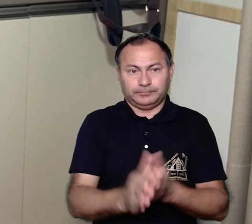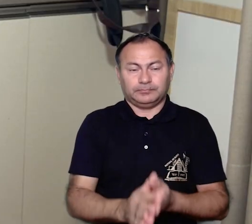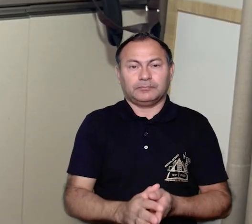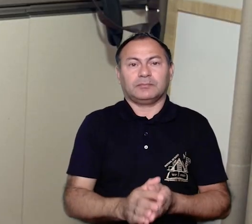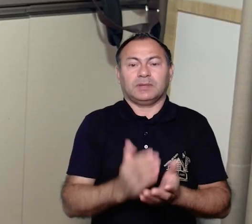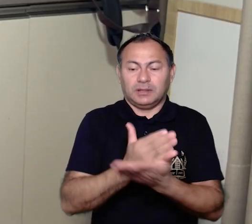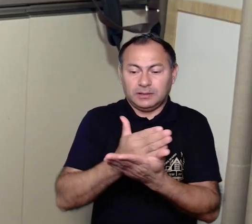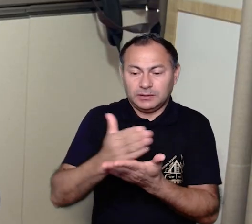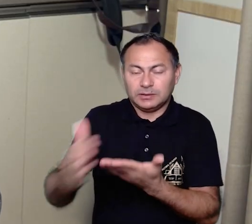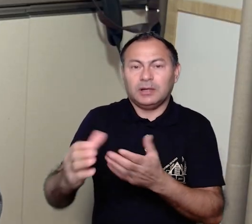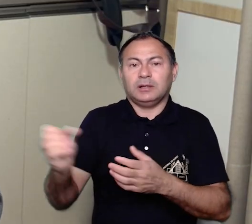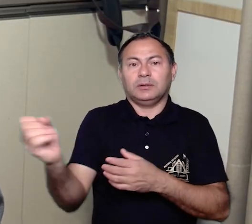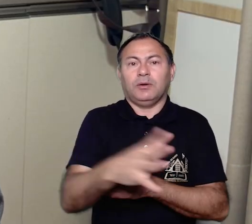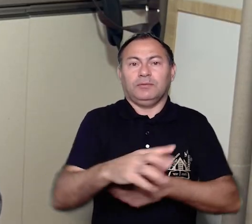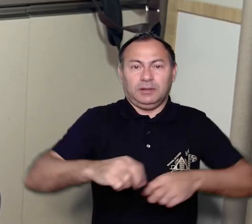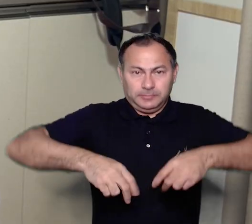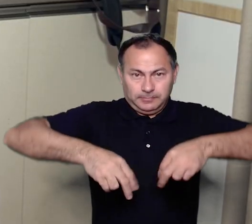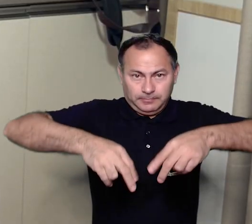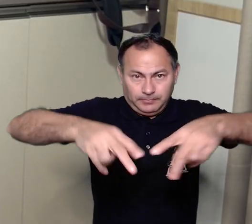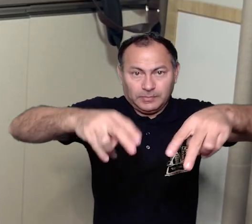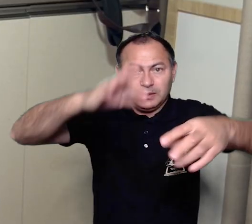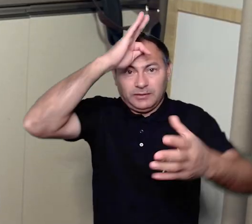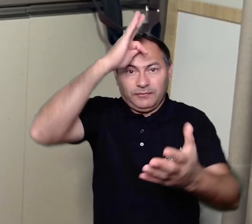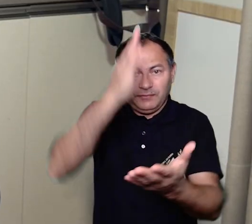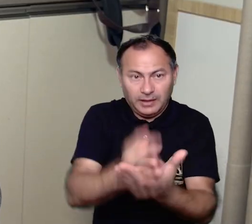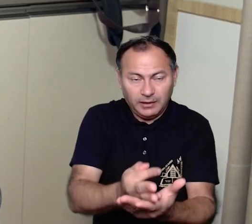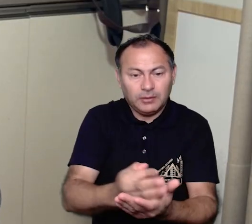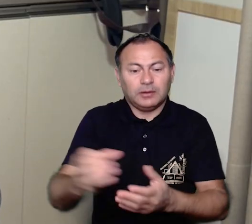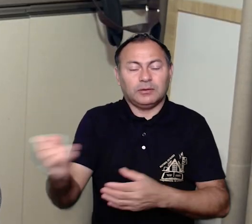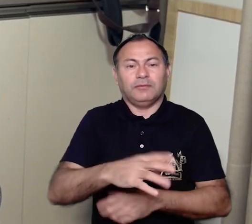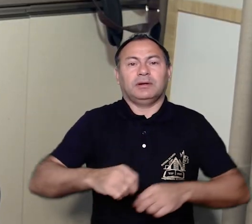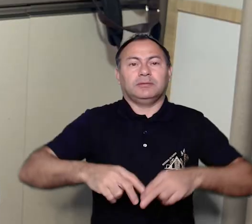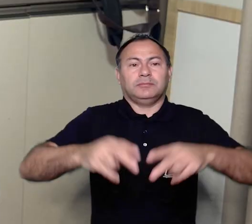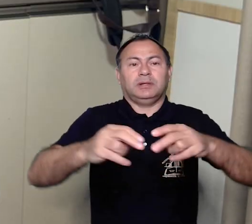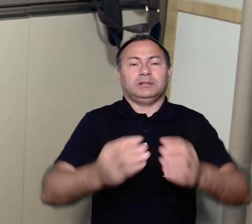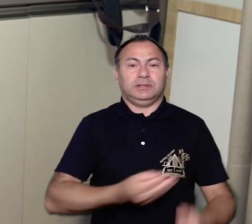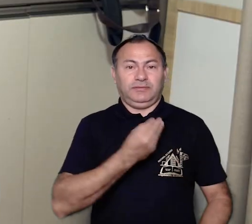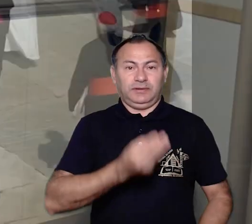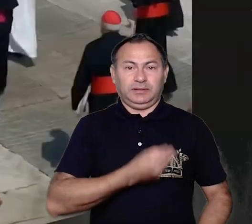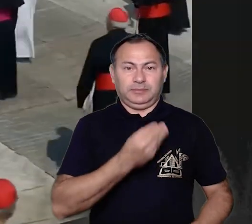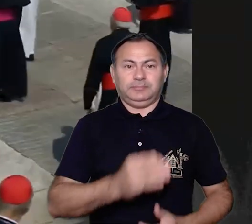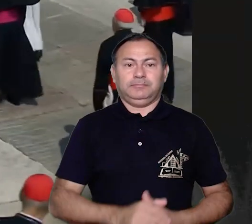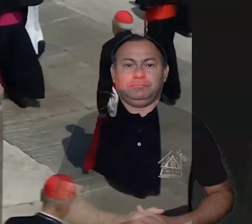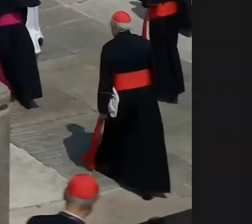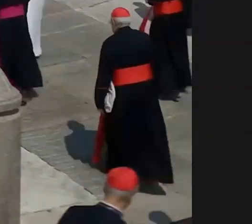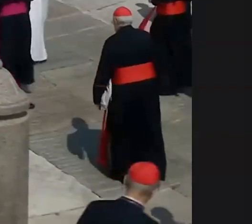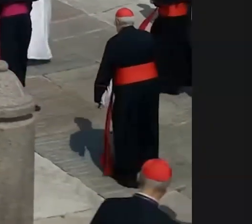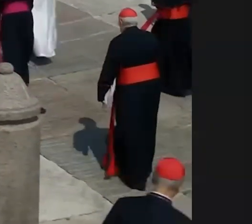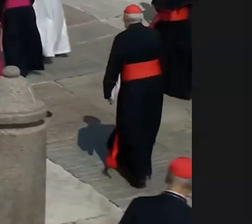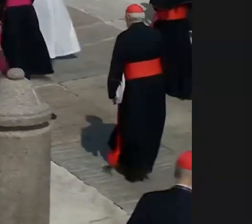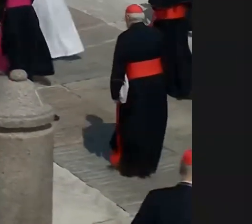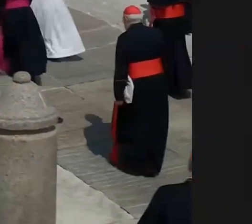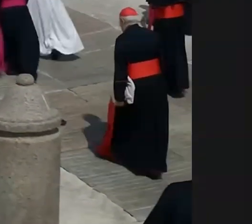para iniciar uma nova caminhada de fé, uma nova caminhada de vida.